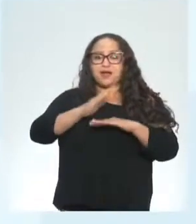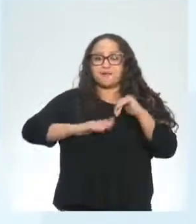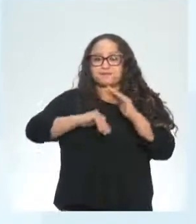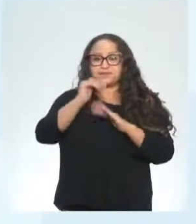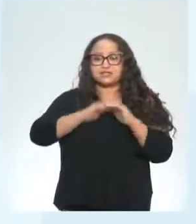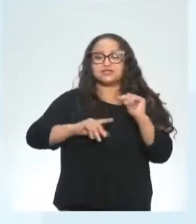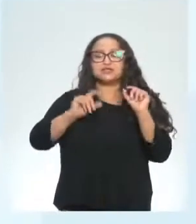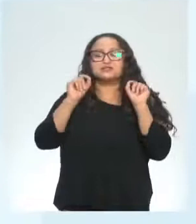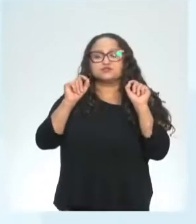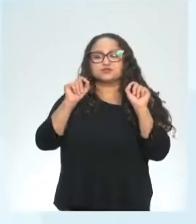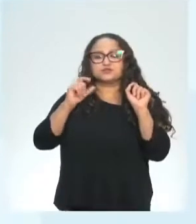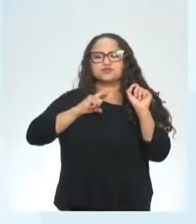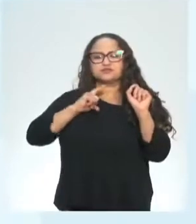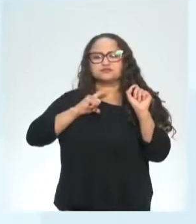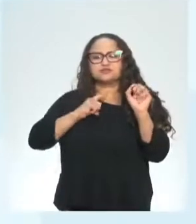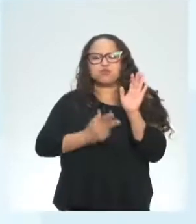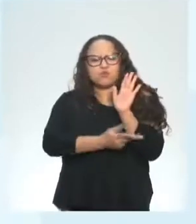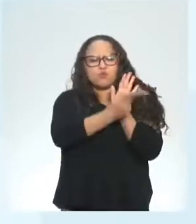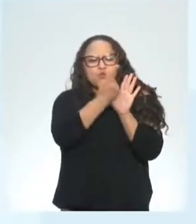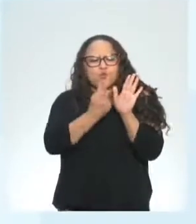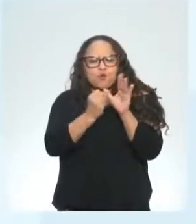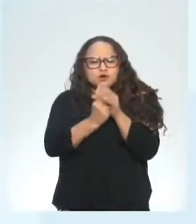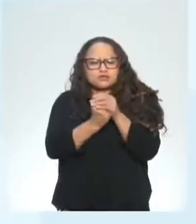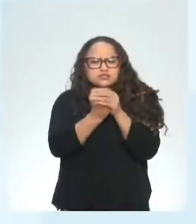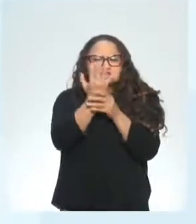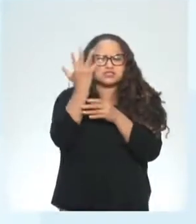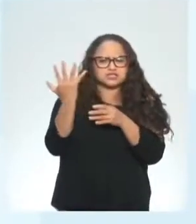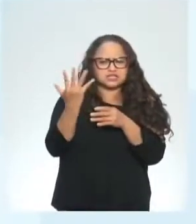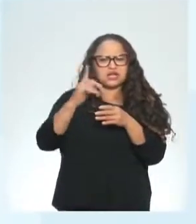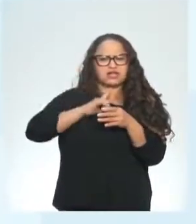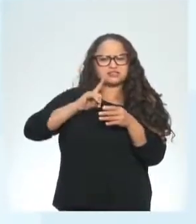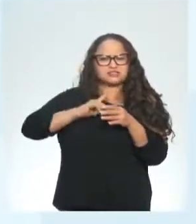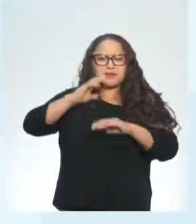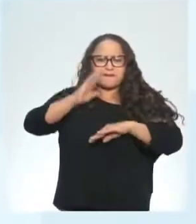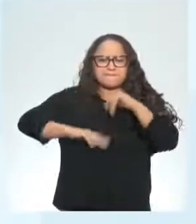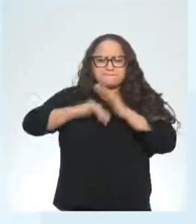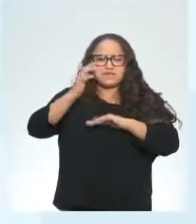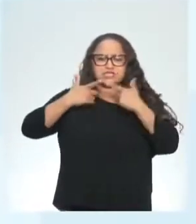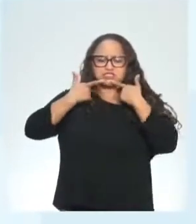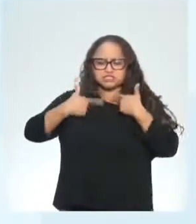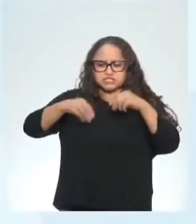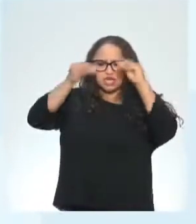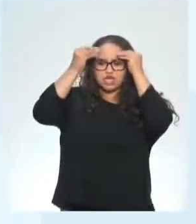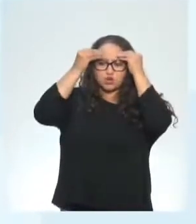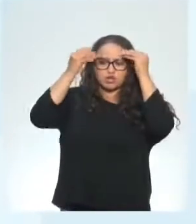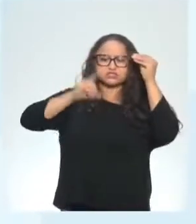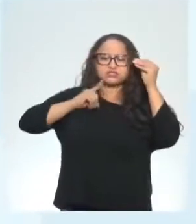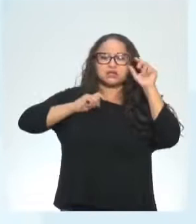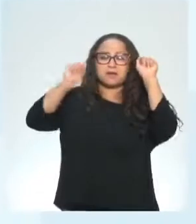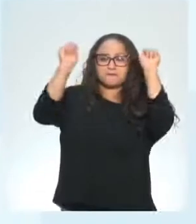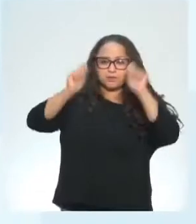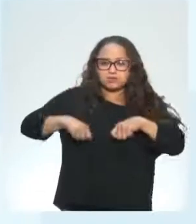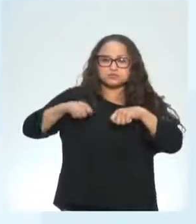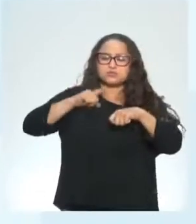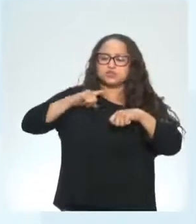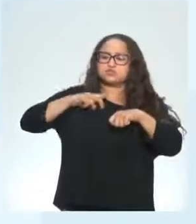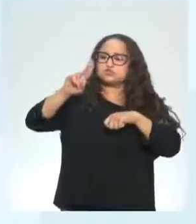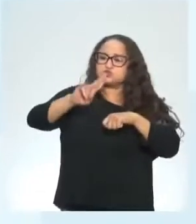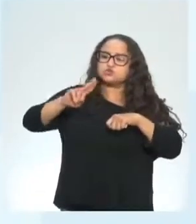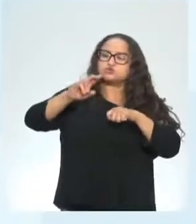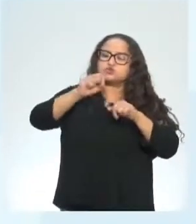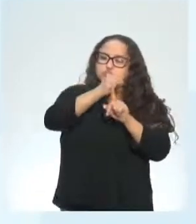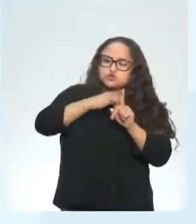habilidade versa sobre o mapear e criar, por meio de práticas de linguagem, possibilidades de atuação social,